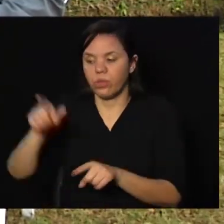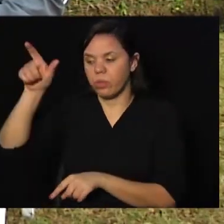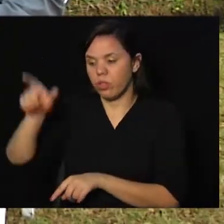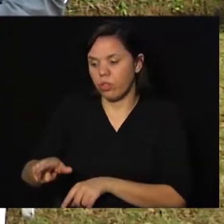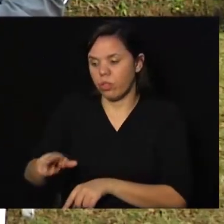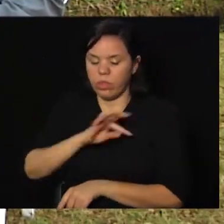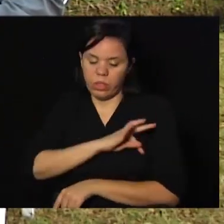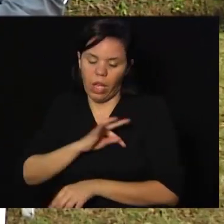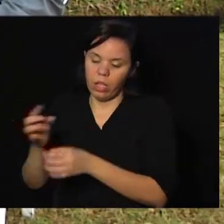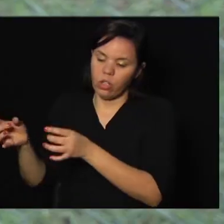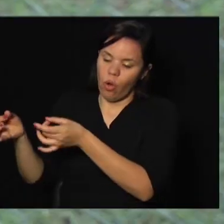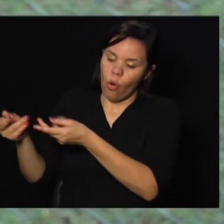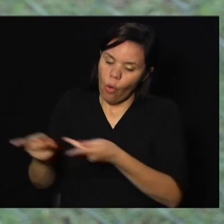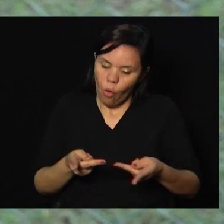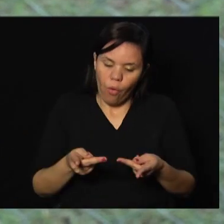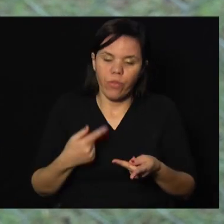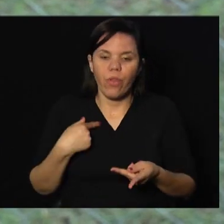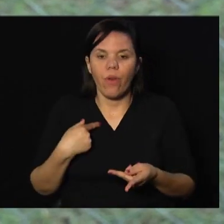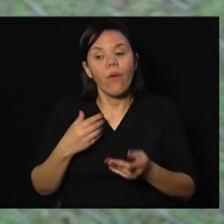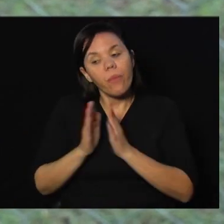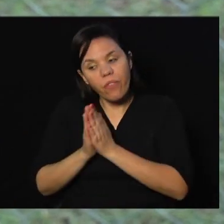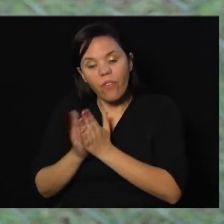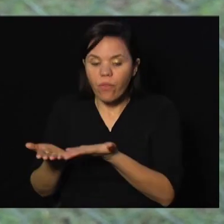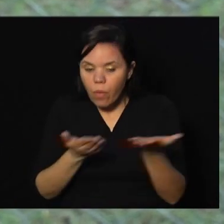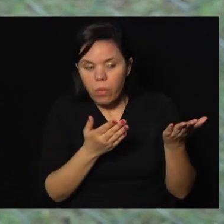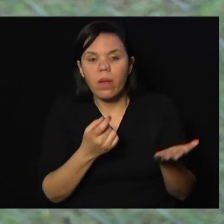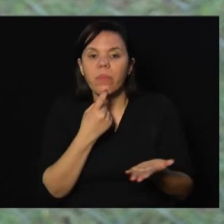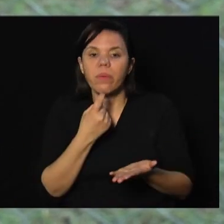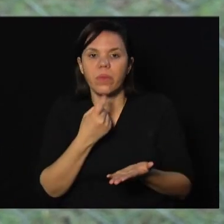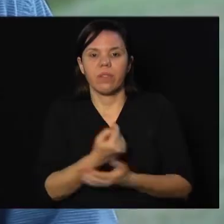acabou me convidando e me insistiu muito para que eu fosse em Campinas.